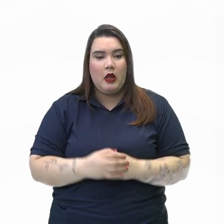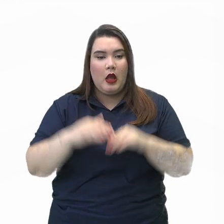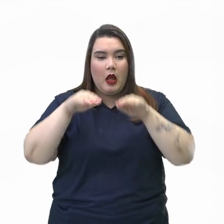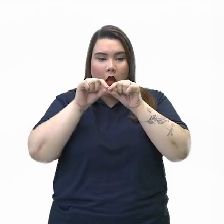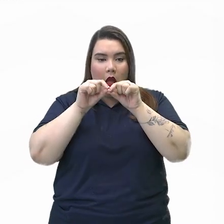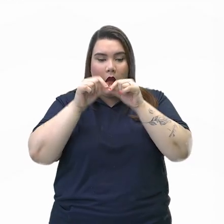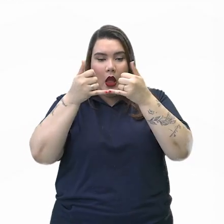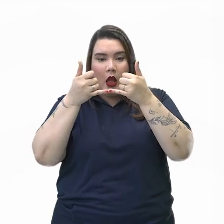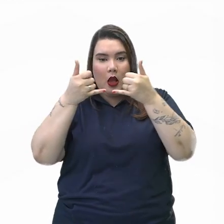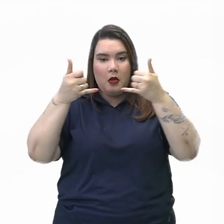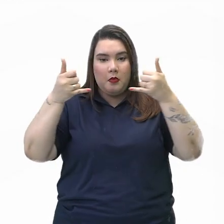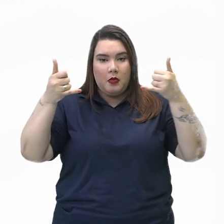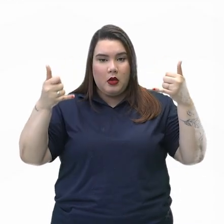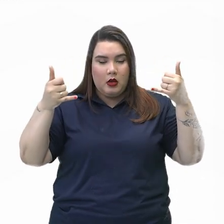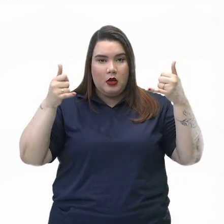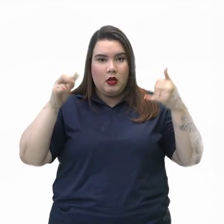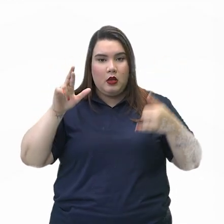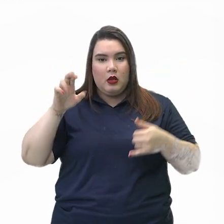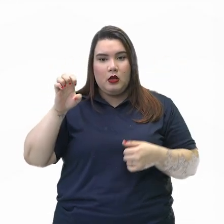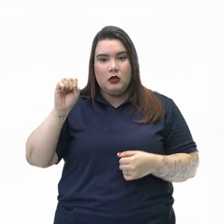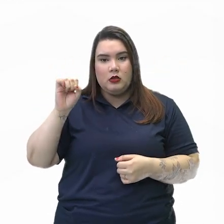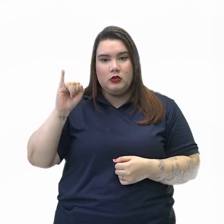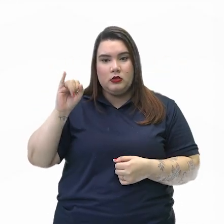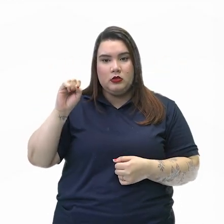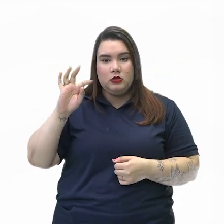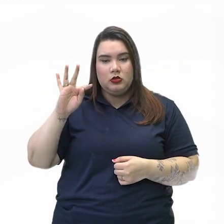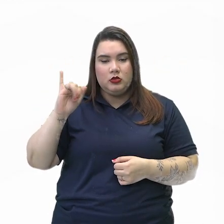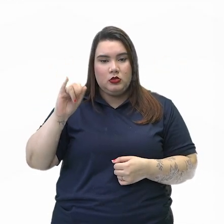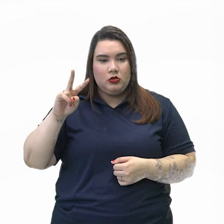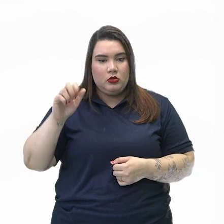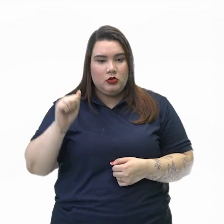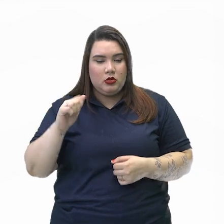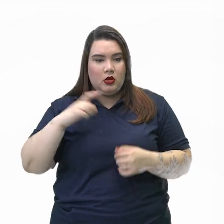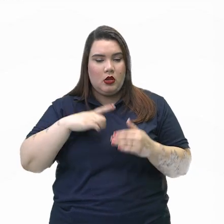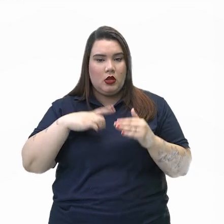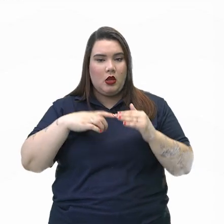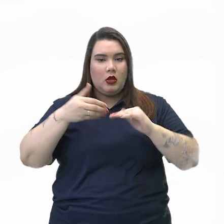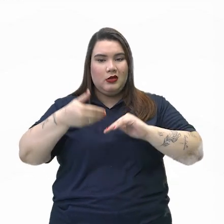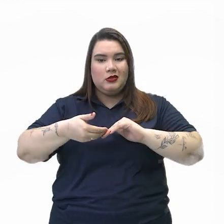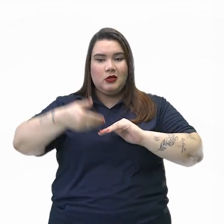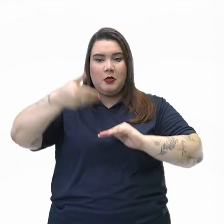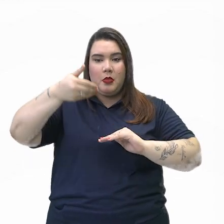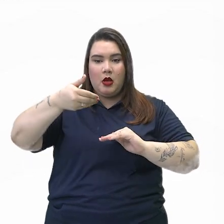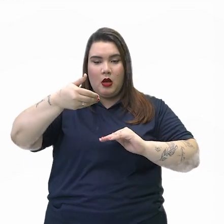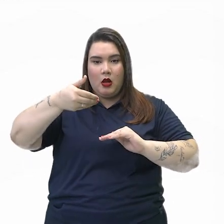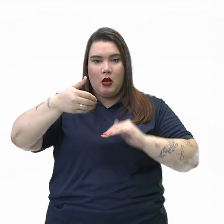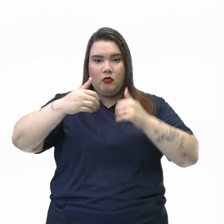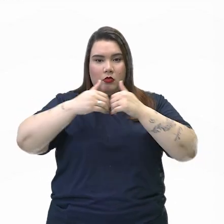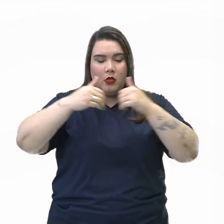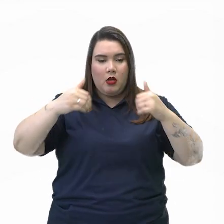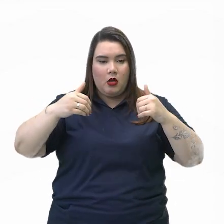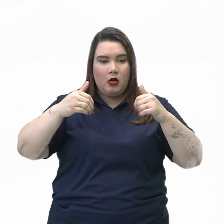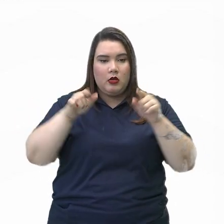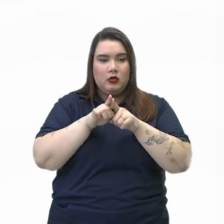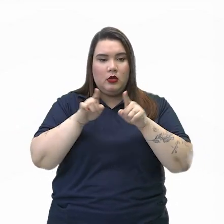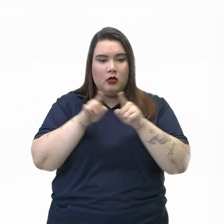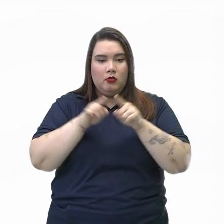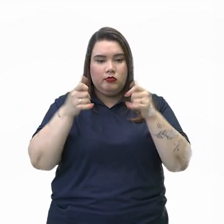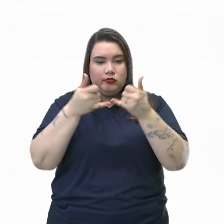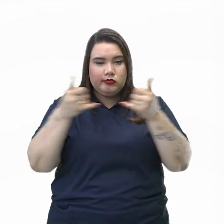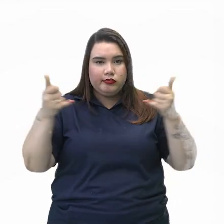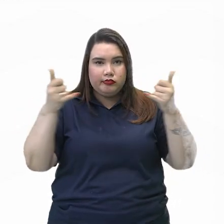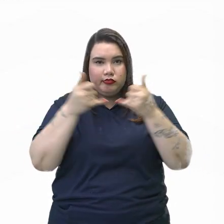é separada pela camada condutora por espaçadores, e uma corrente elétrica de